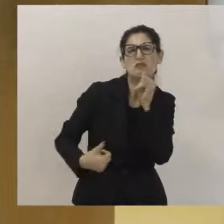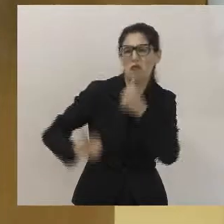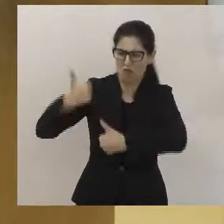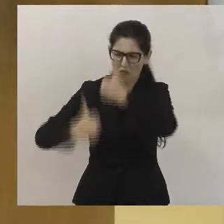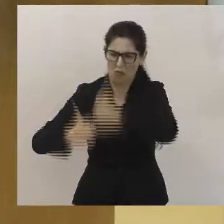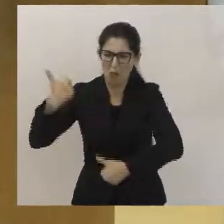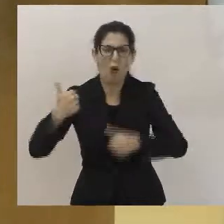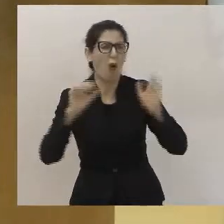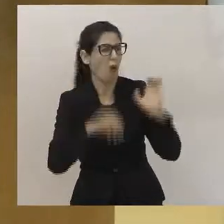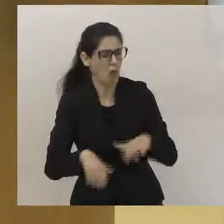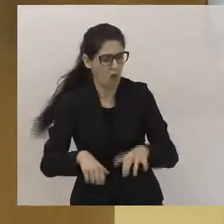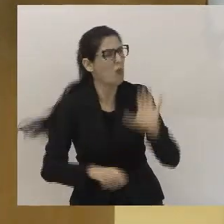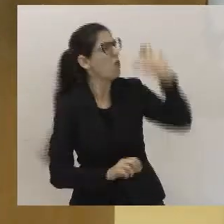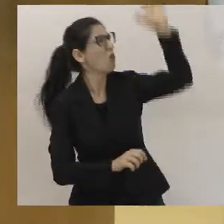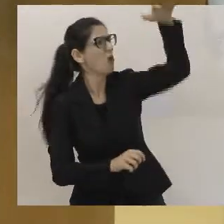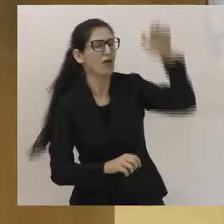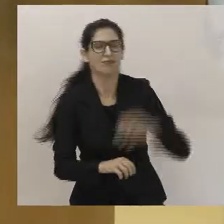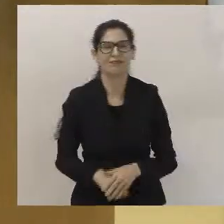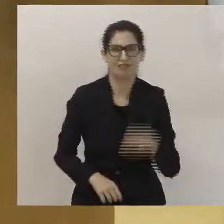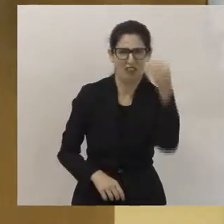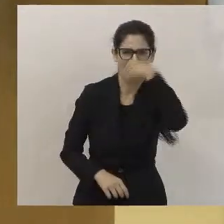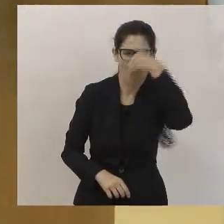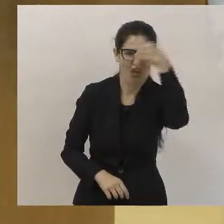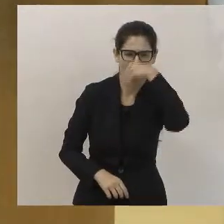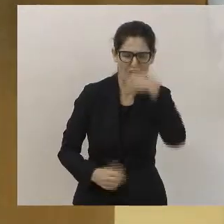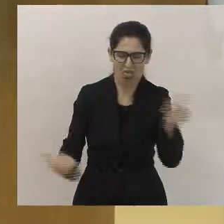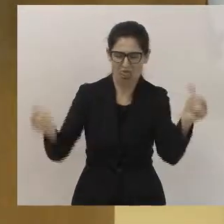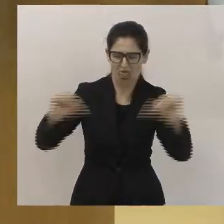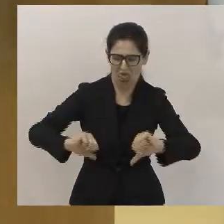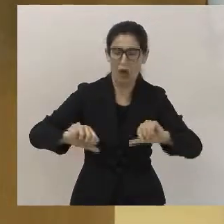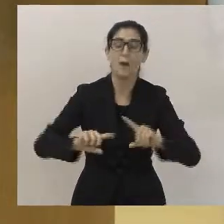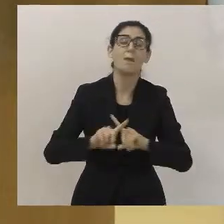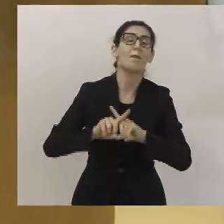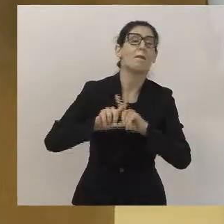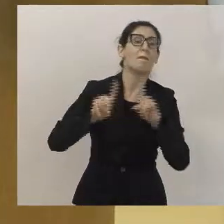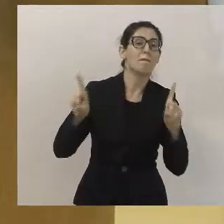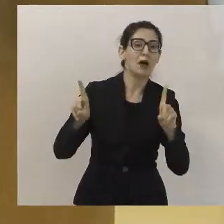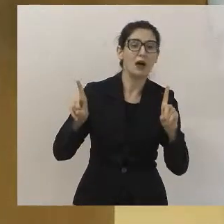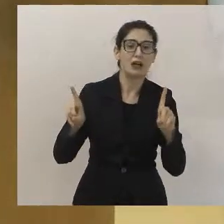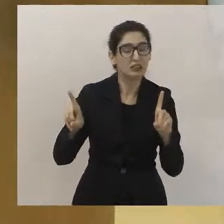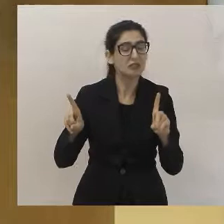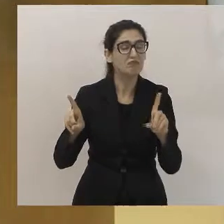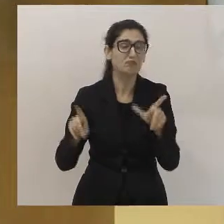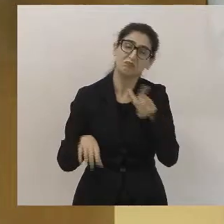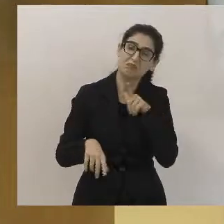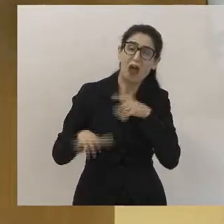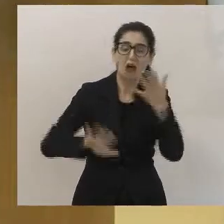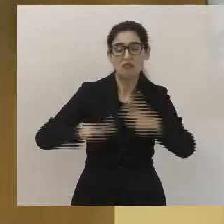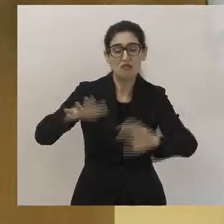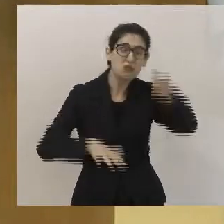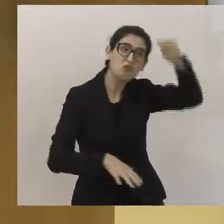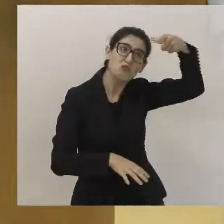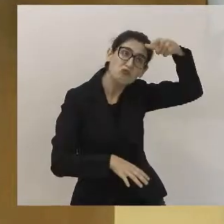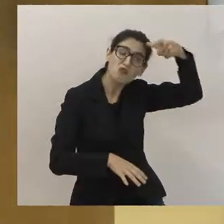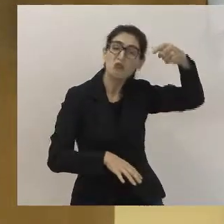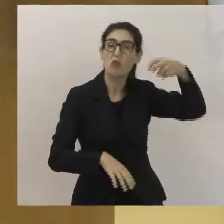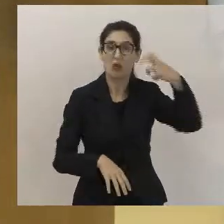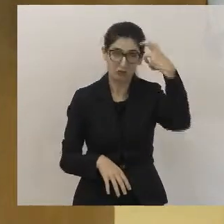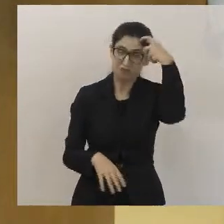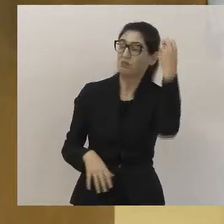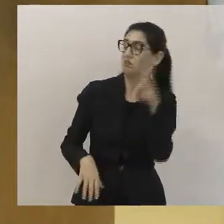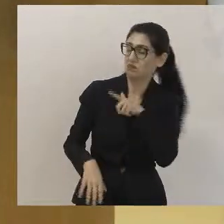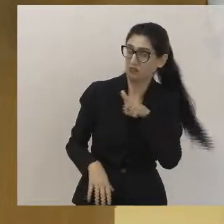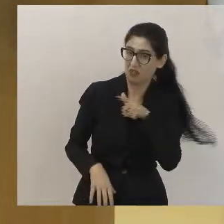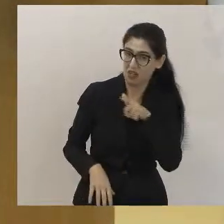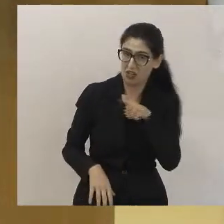está fraquíssimo agora alguma coisa tem de recriação de criação